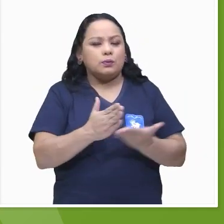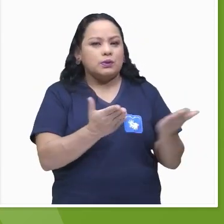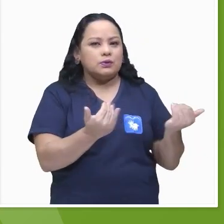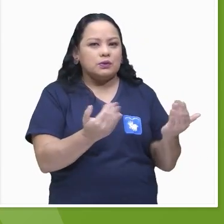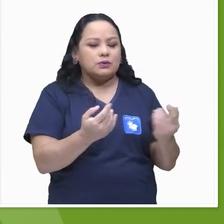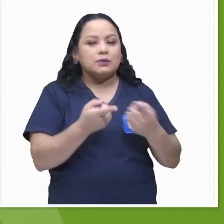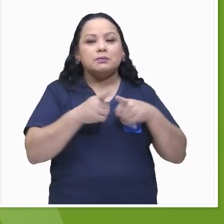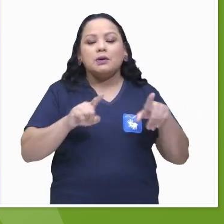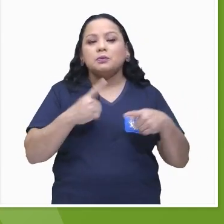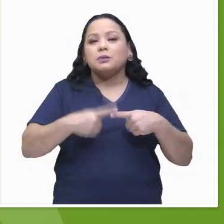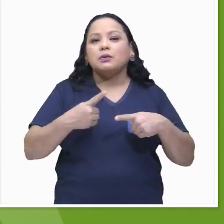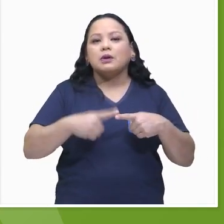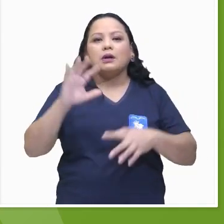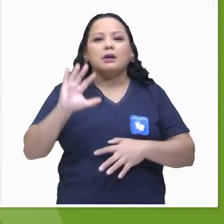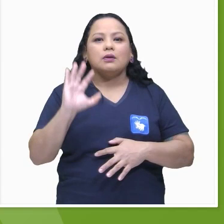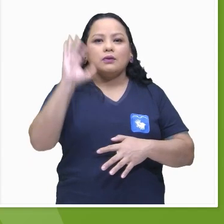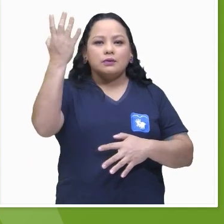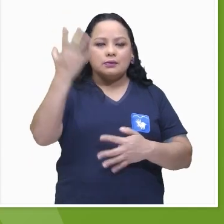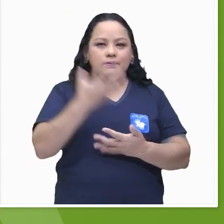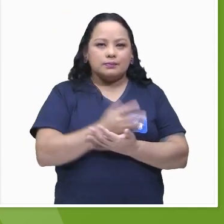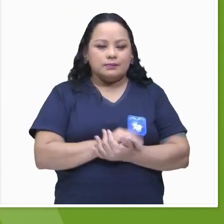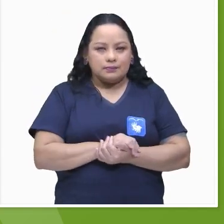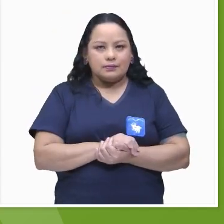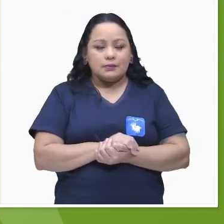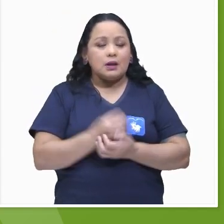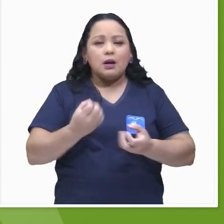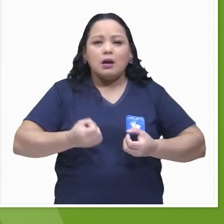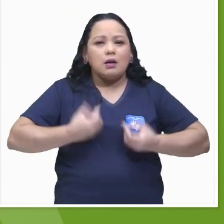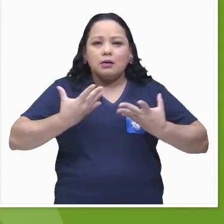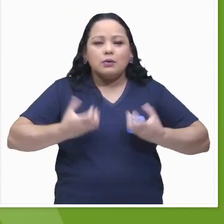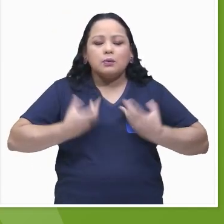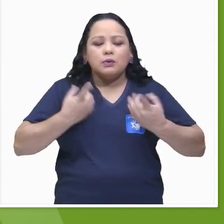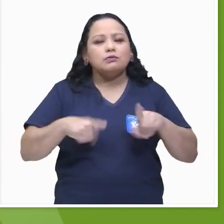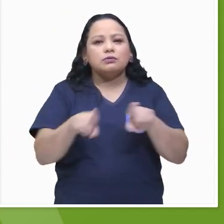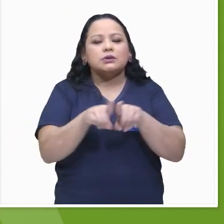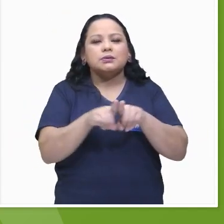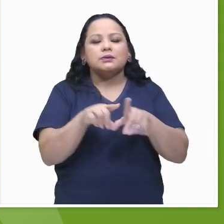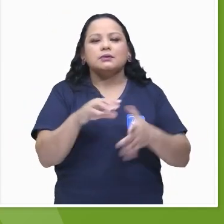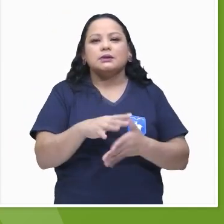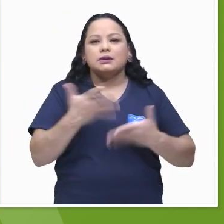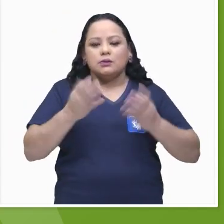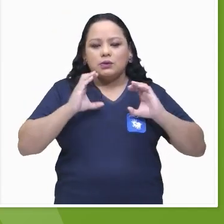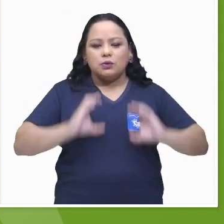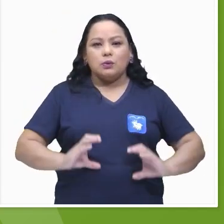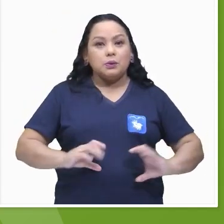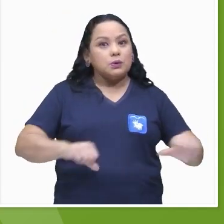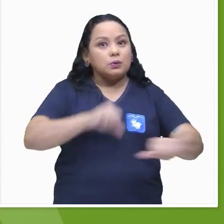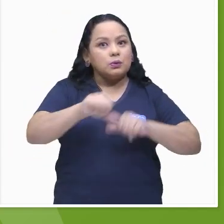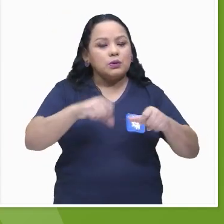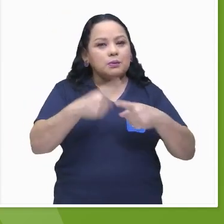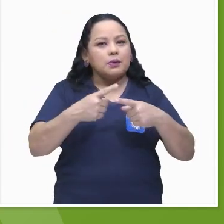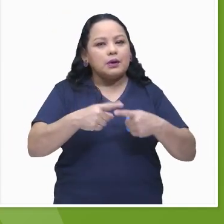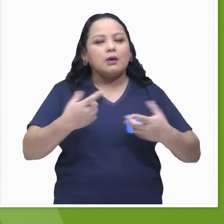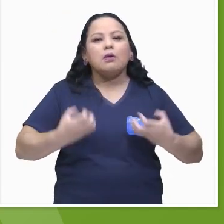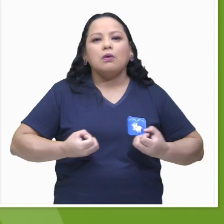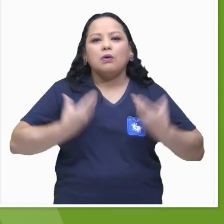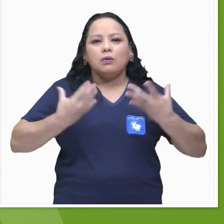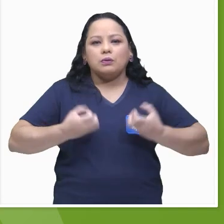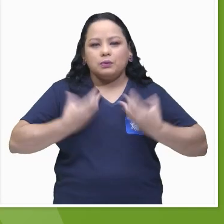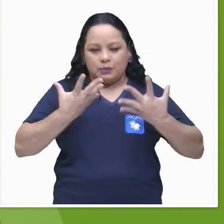Isso acontece por conta dos hormônios também, tá? Então esse comportamento muda por conta dos hormônios.